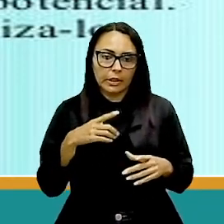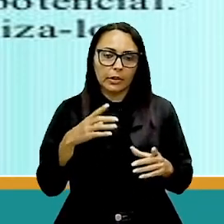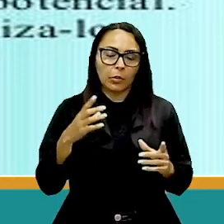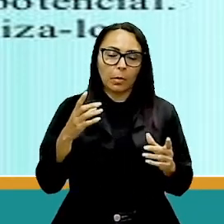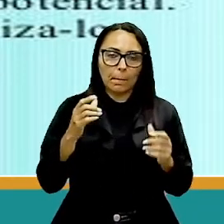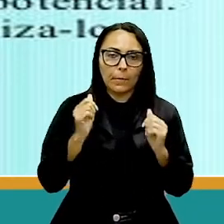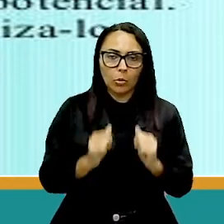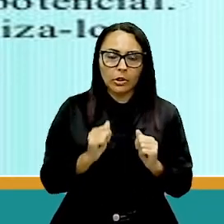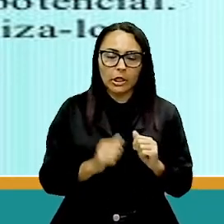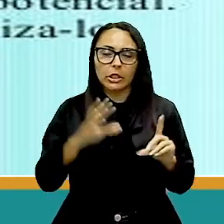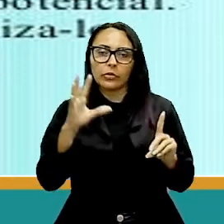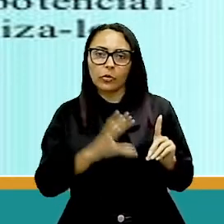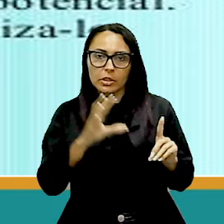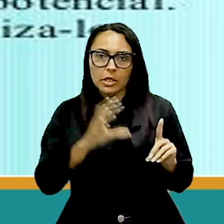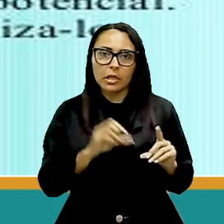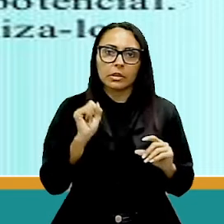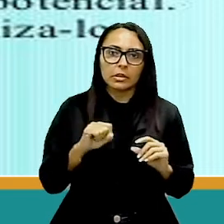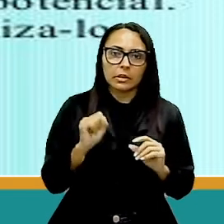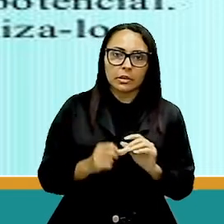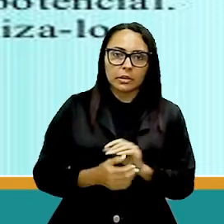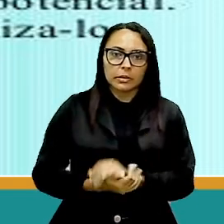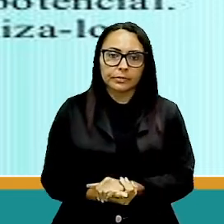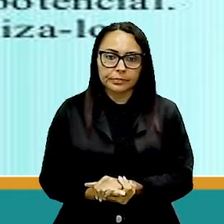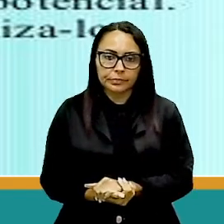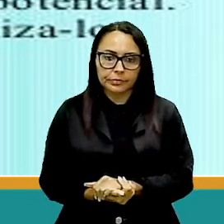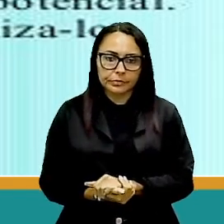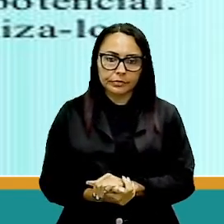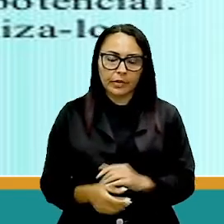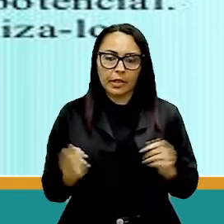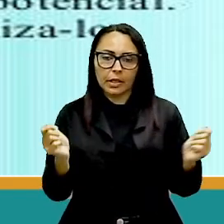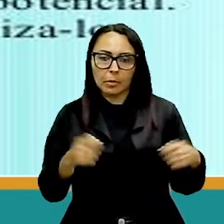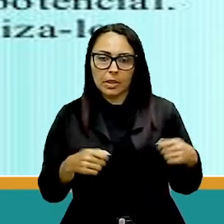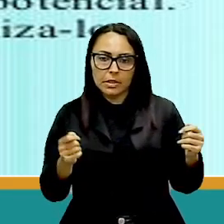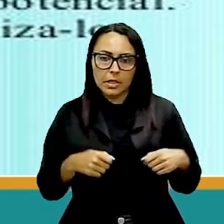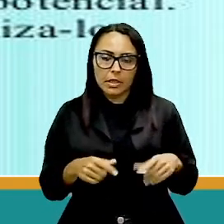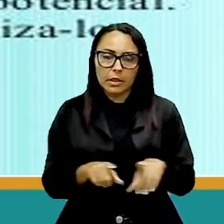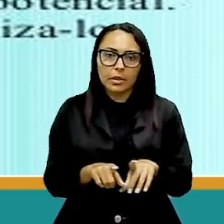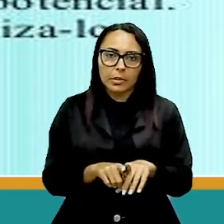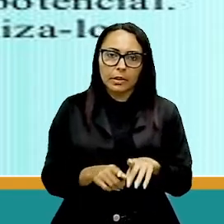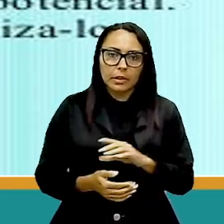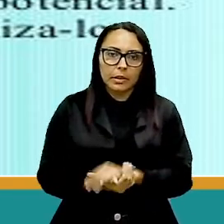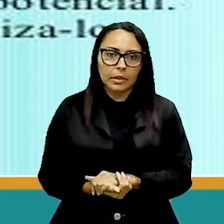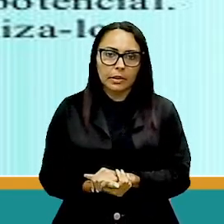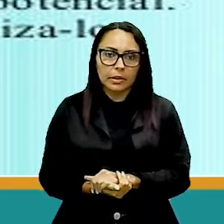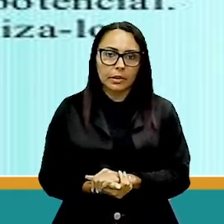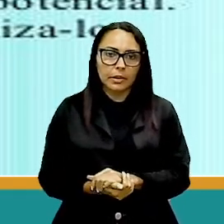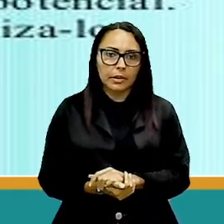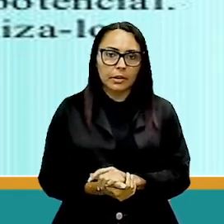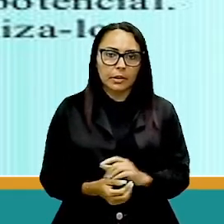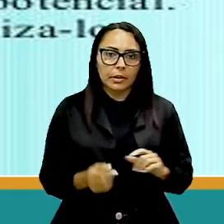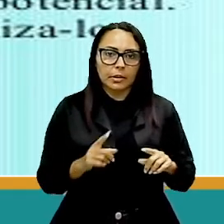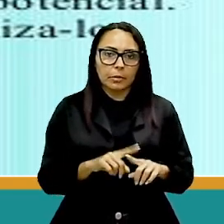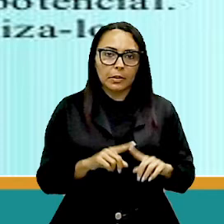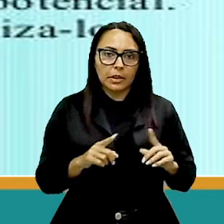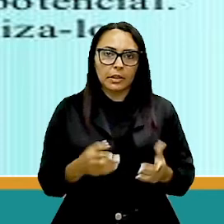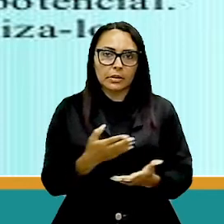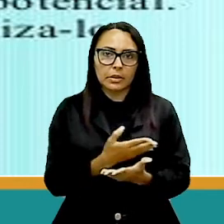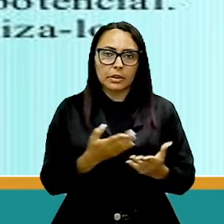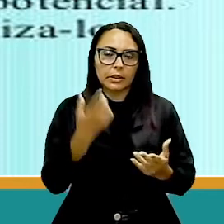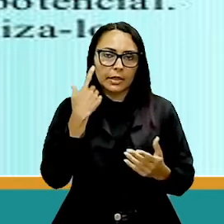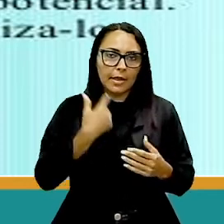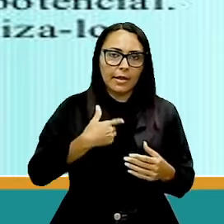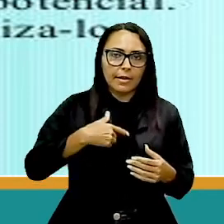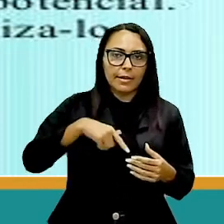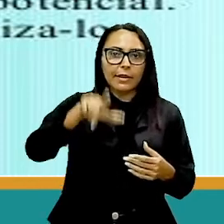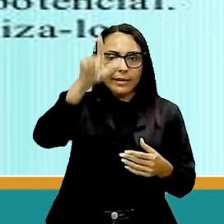influenciar, aquele que tem o poder tem a capacidade de influenciar, porém, aquele que é liderado, aquele